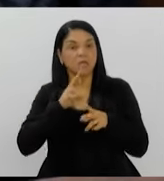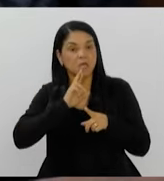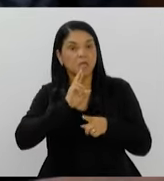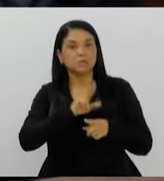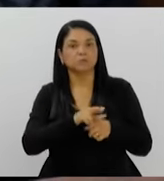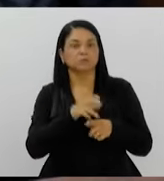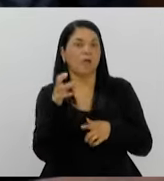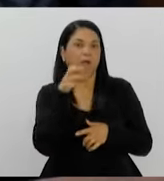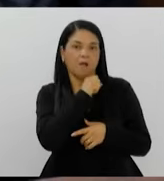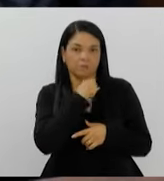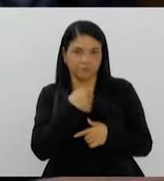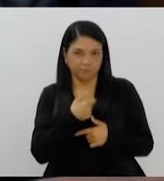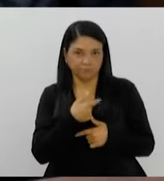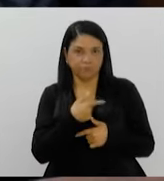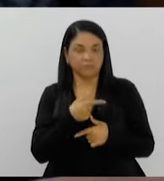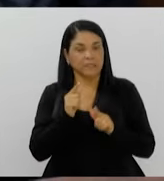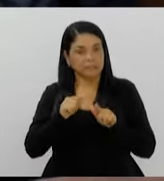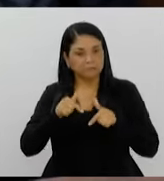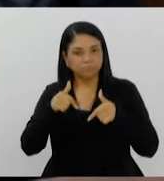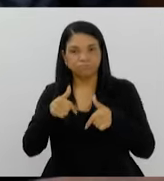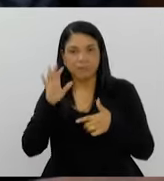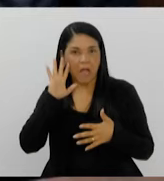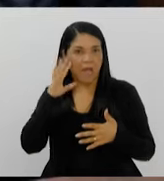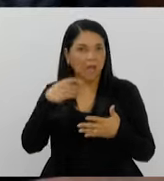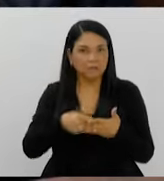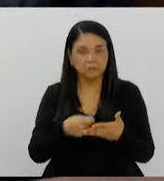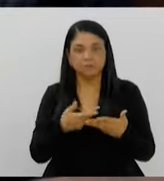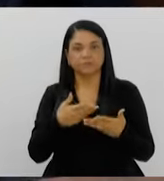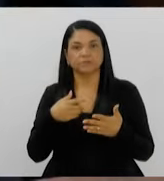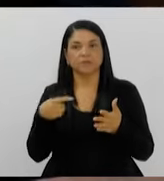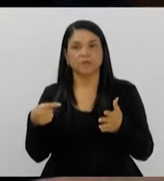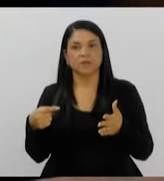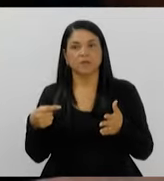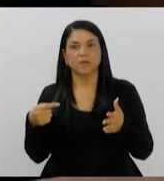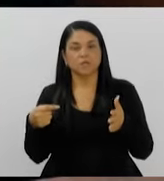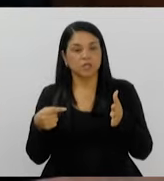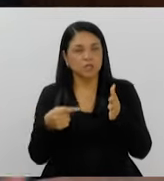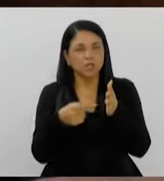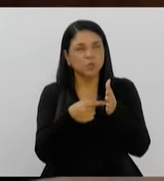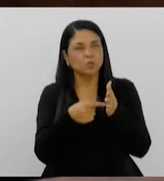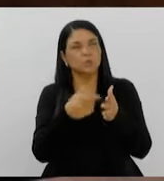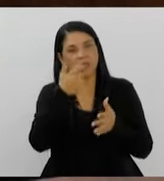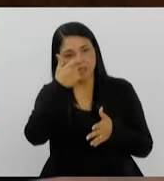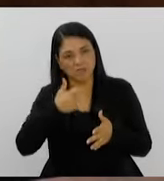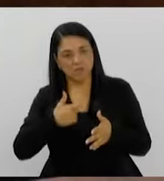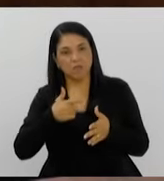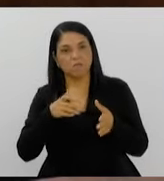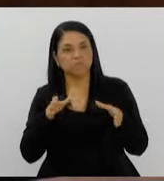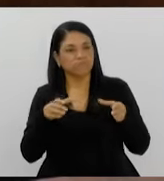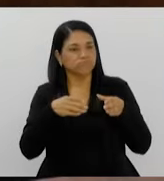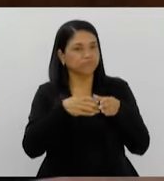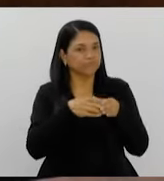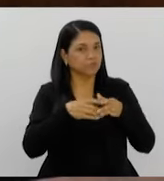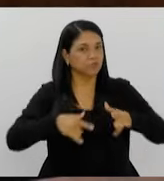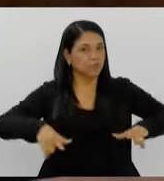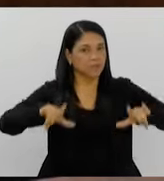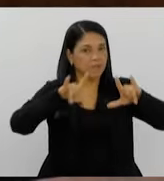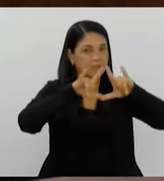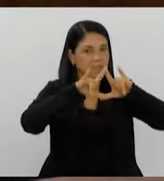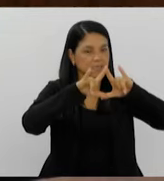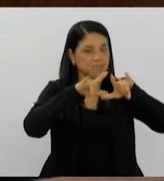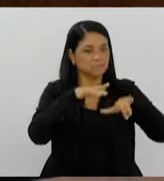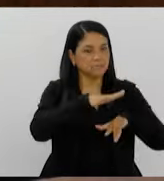prontamente ele tomava providências eu denunciei a formação de uma milí num local em na